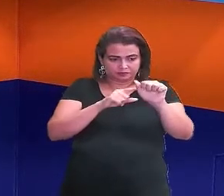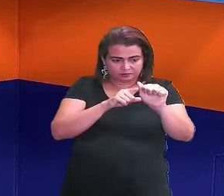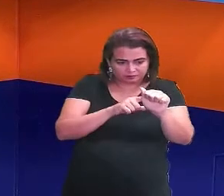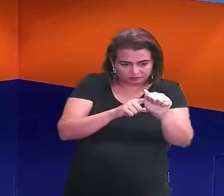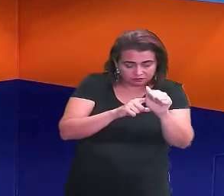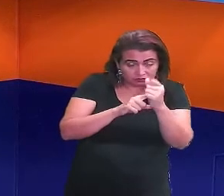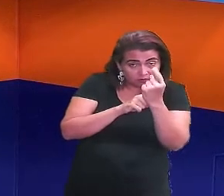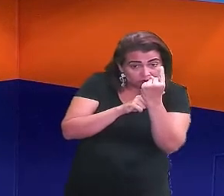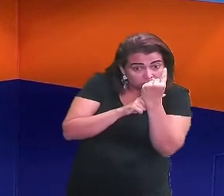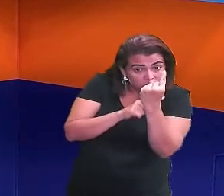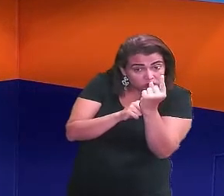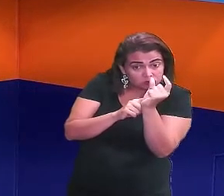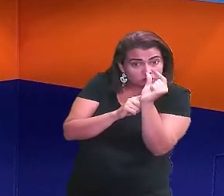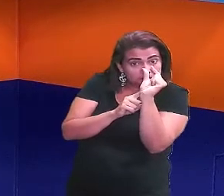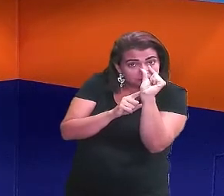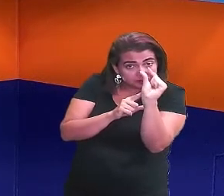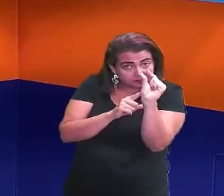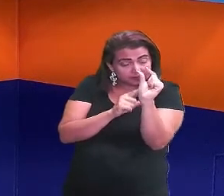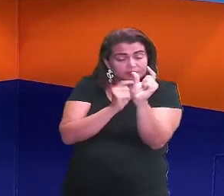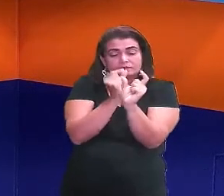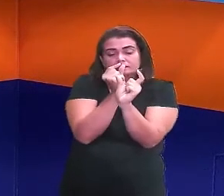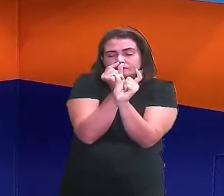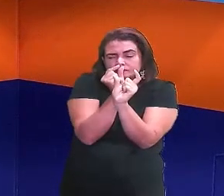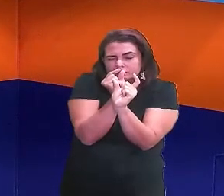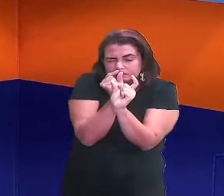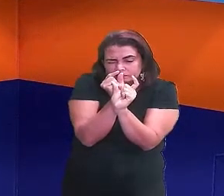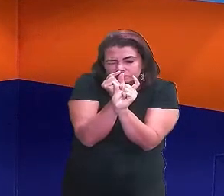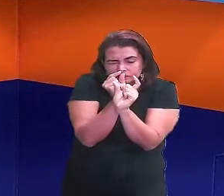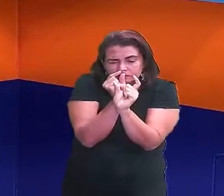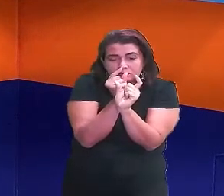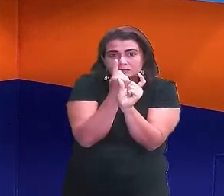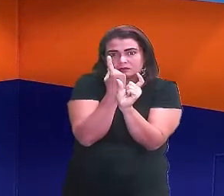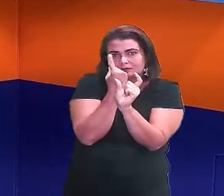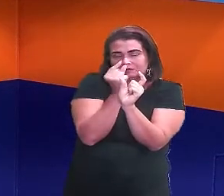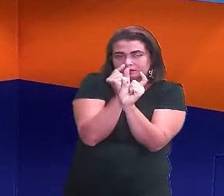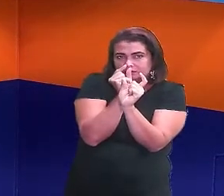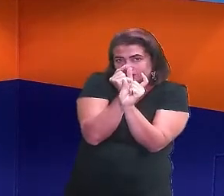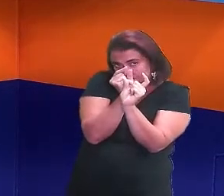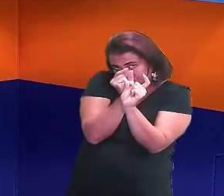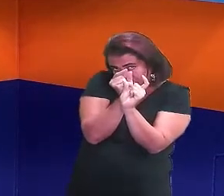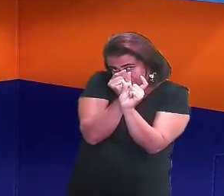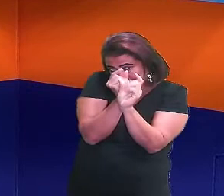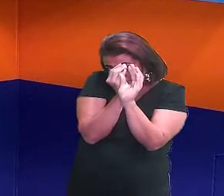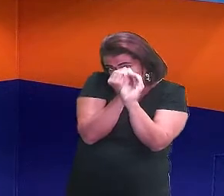Vai ficar aqui, ó, aqui embaixo, né? Vai aparecer,